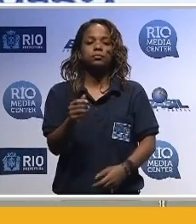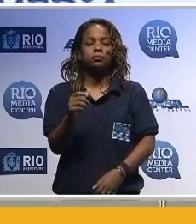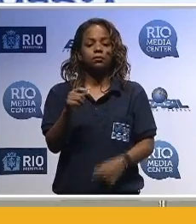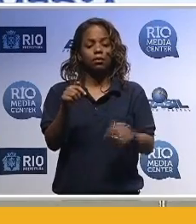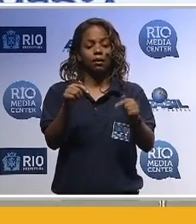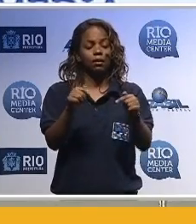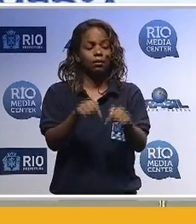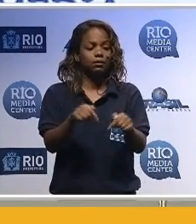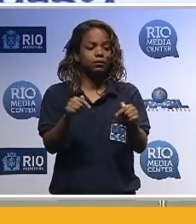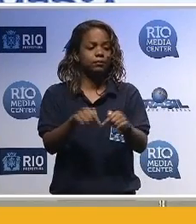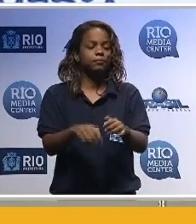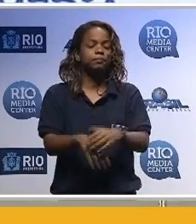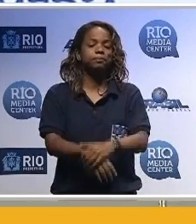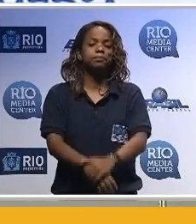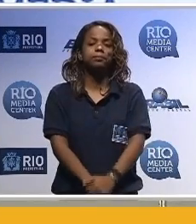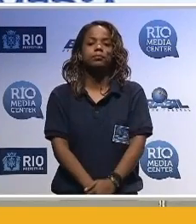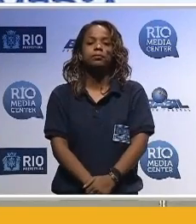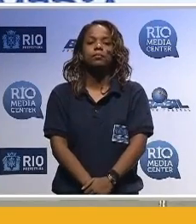assim,